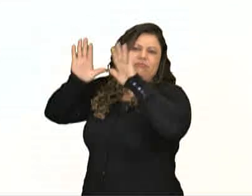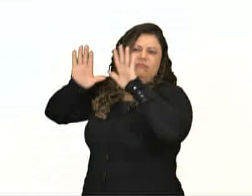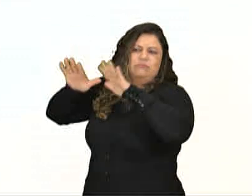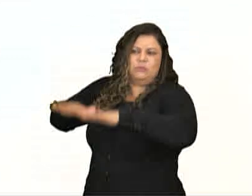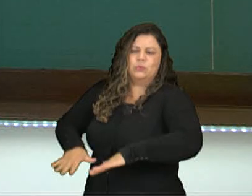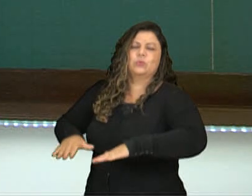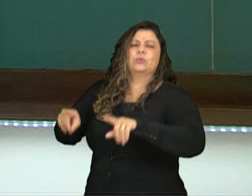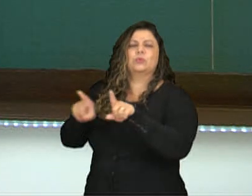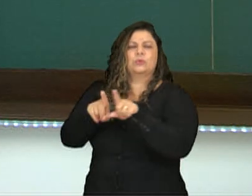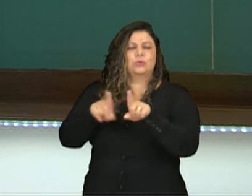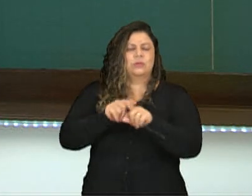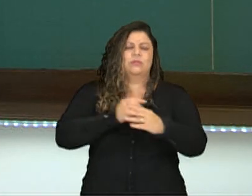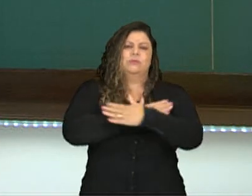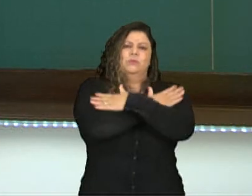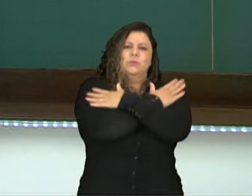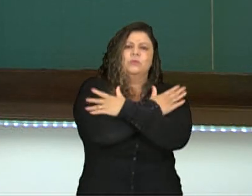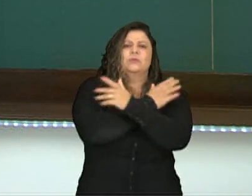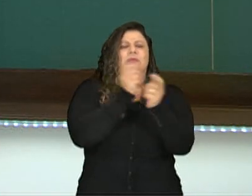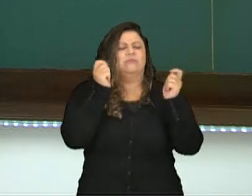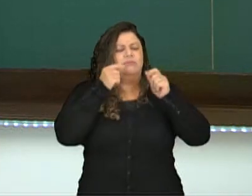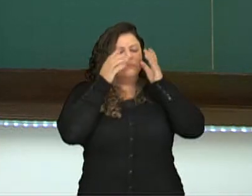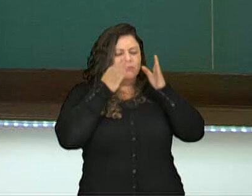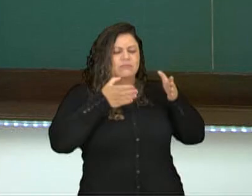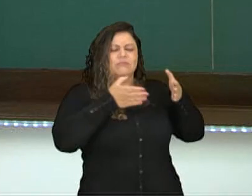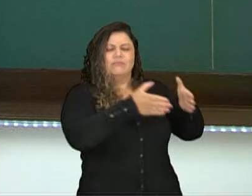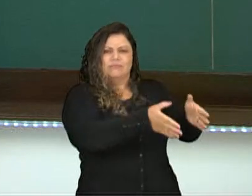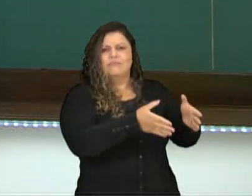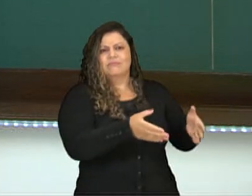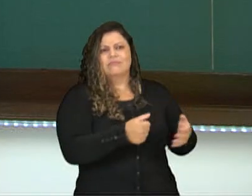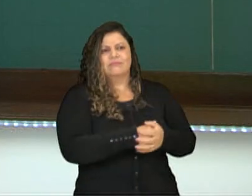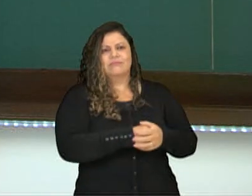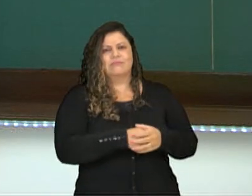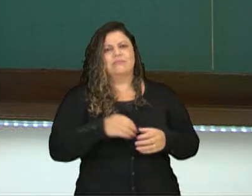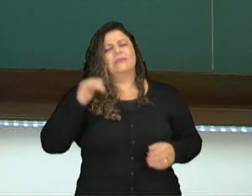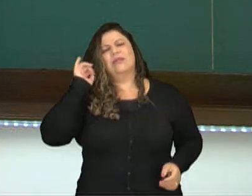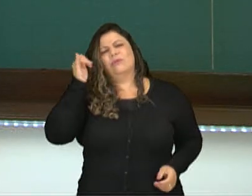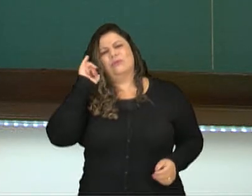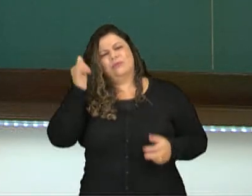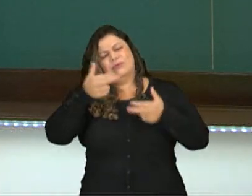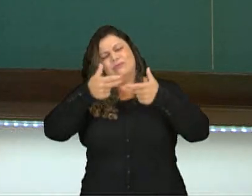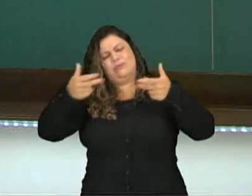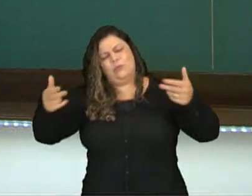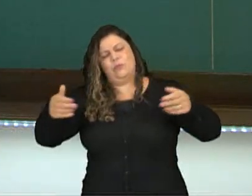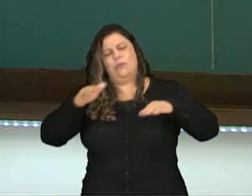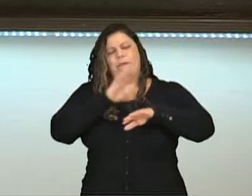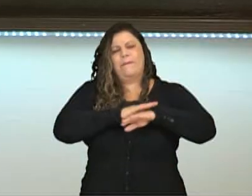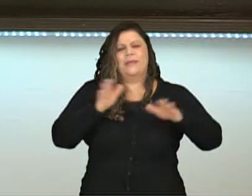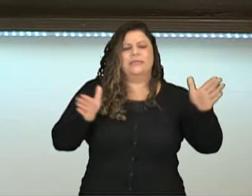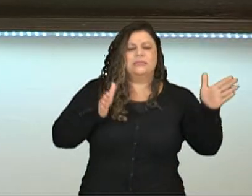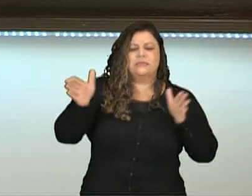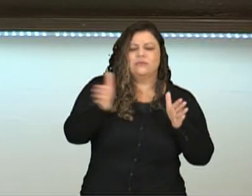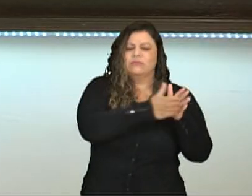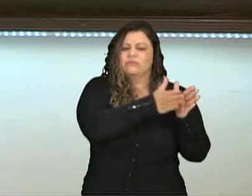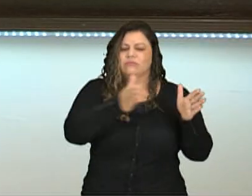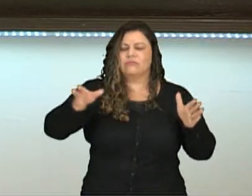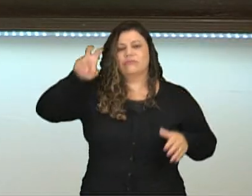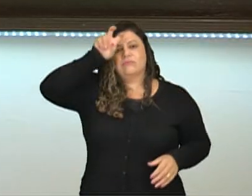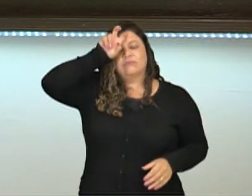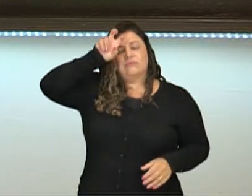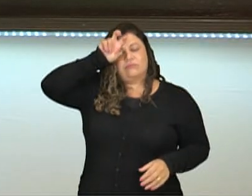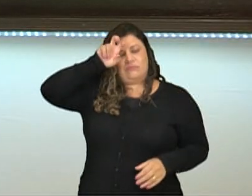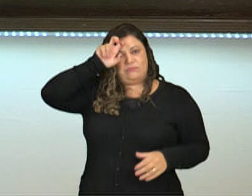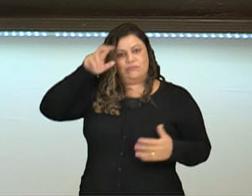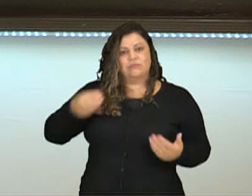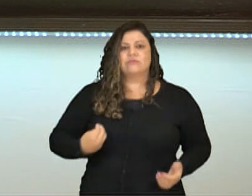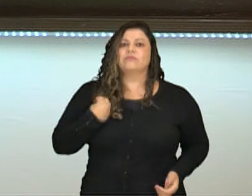funerárias e cerimoniais. Eu imagino que a palheta poderia estar contando um momento histórico do faraó ou alguma parte importante da